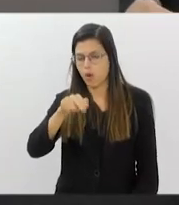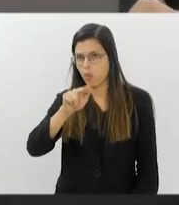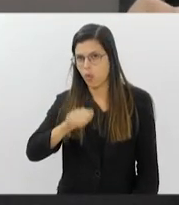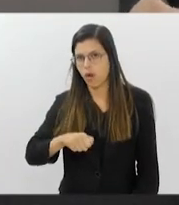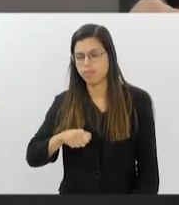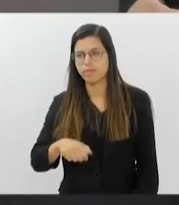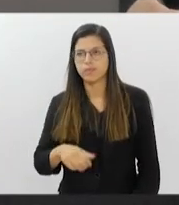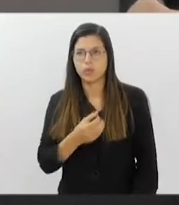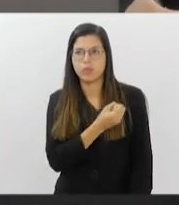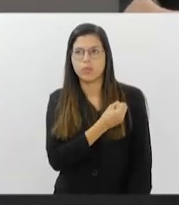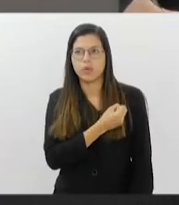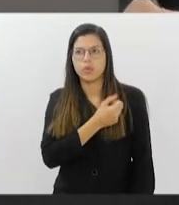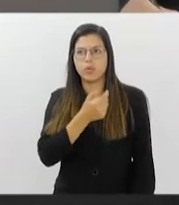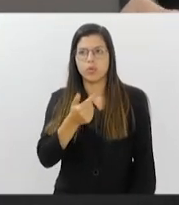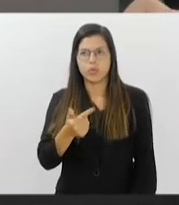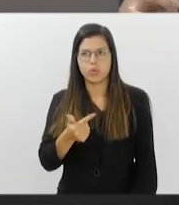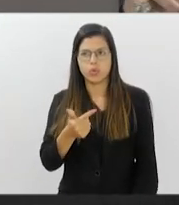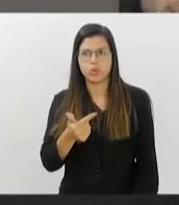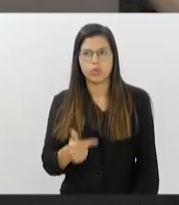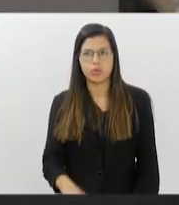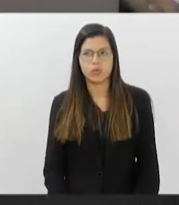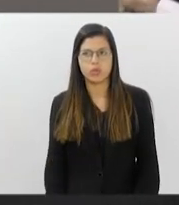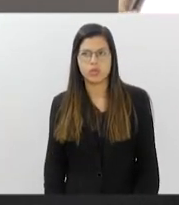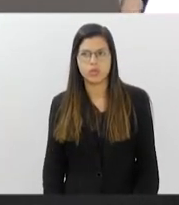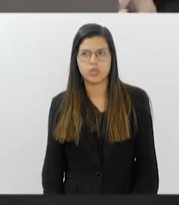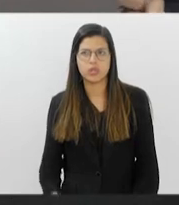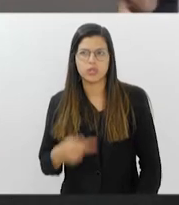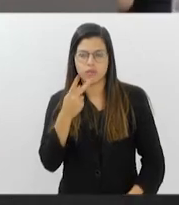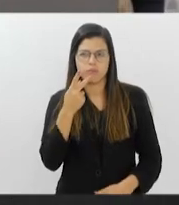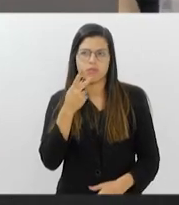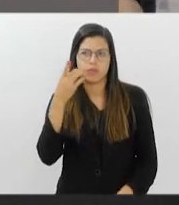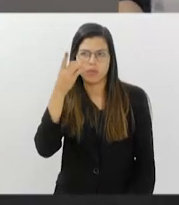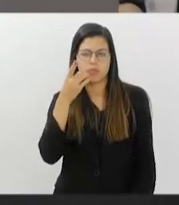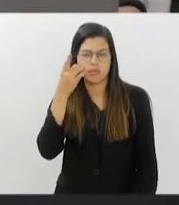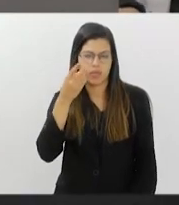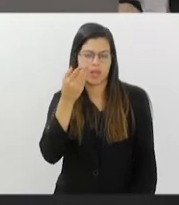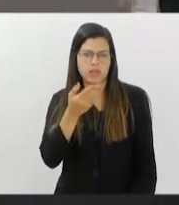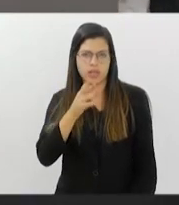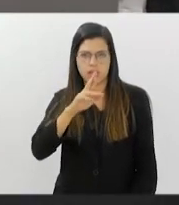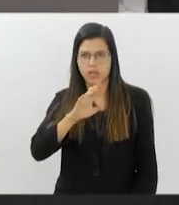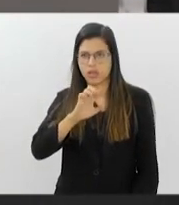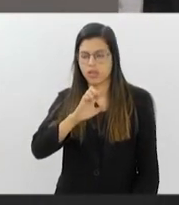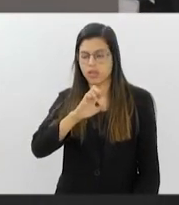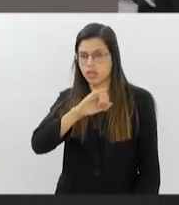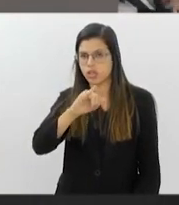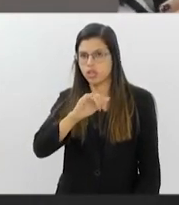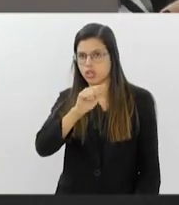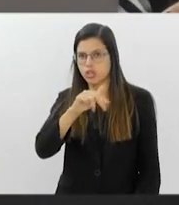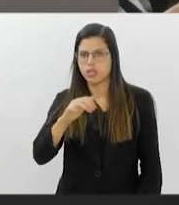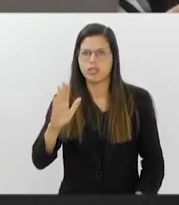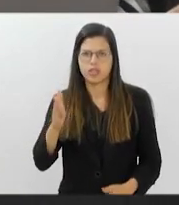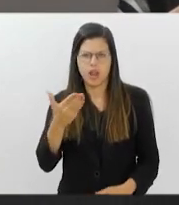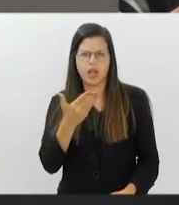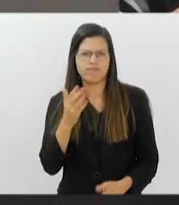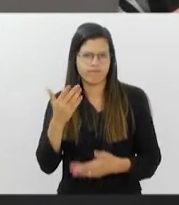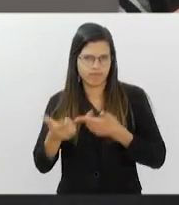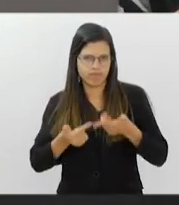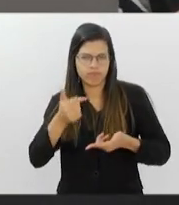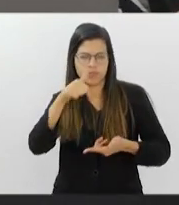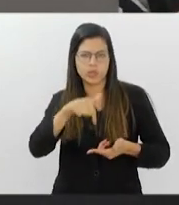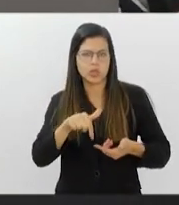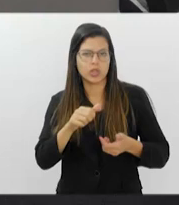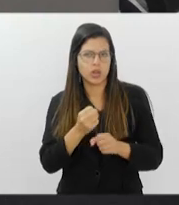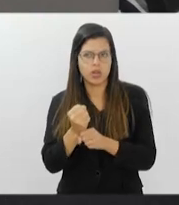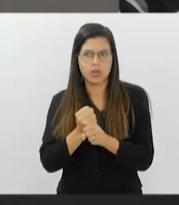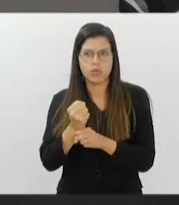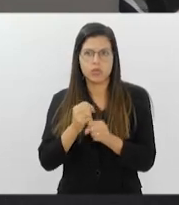dois. E a gente está se referindo à deputada Rejane, porque foi nossa companheira aqui muitos anos.